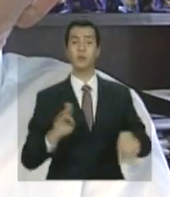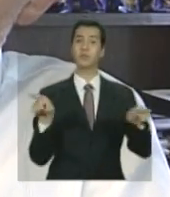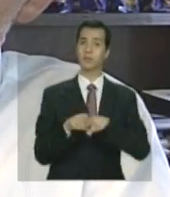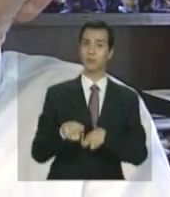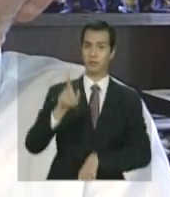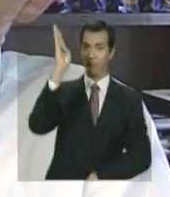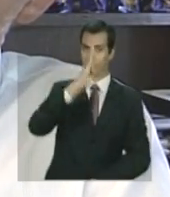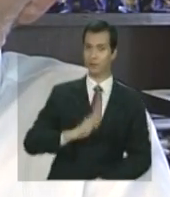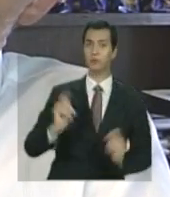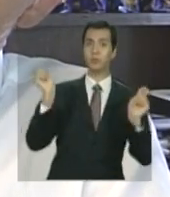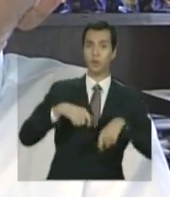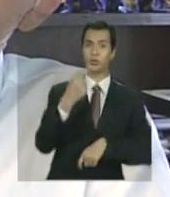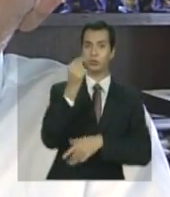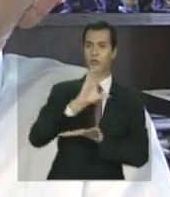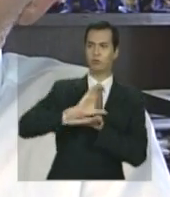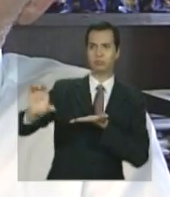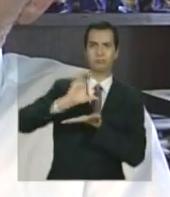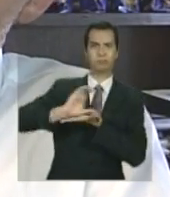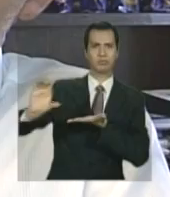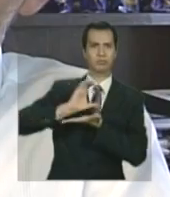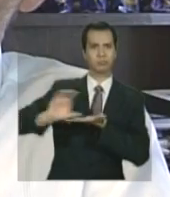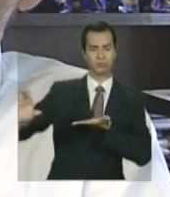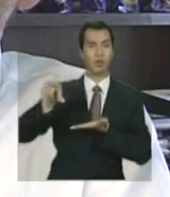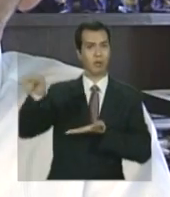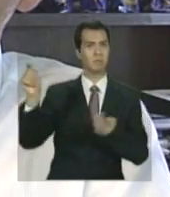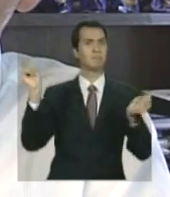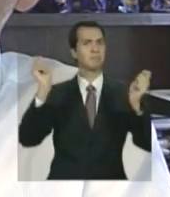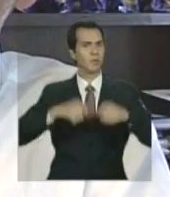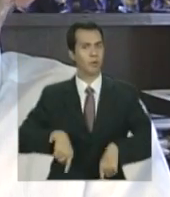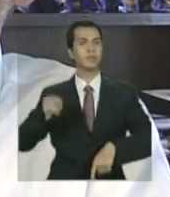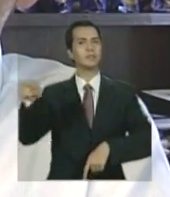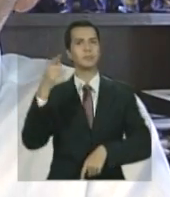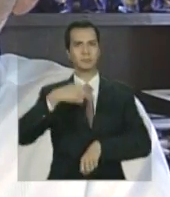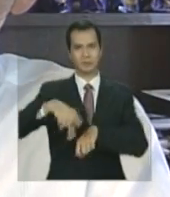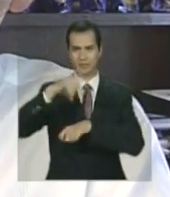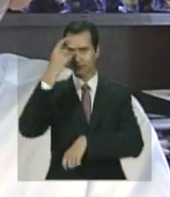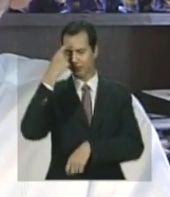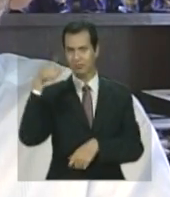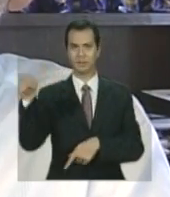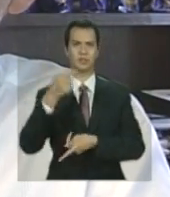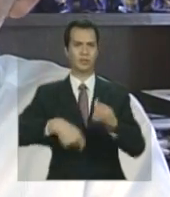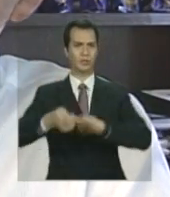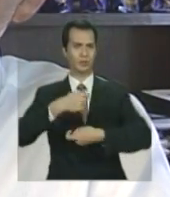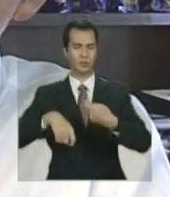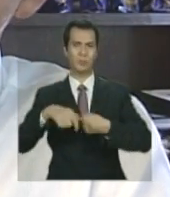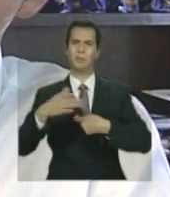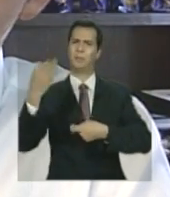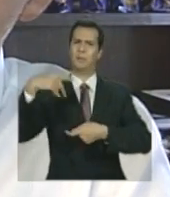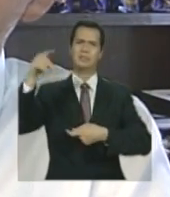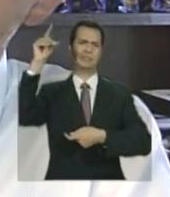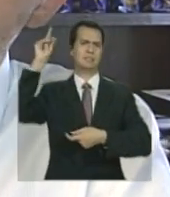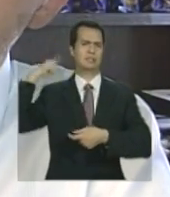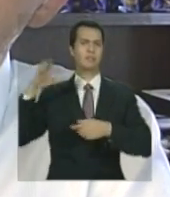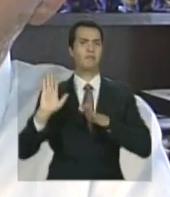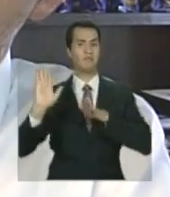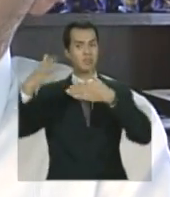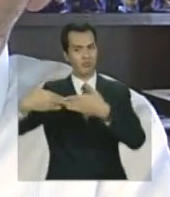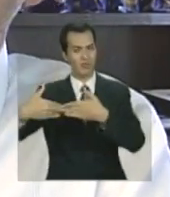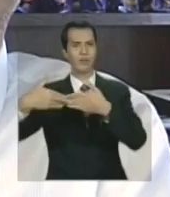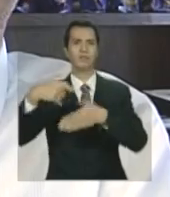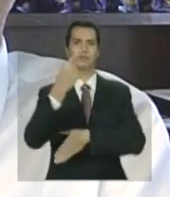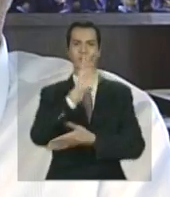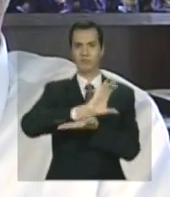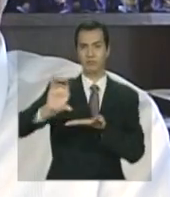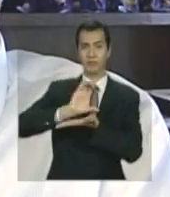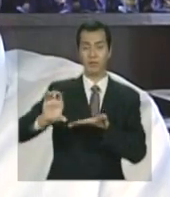Índia. Há muito espaço para abertura de capital. A economia indiana é historicamente uma economia muito fechada para investimentos estrangeiros,